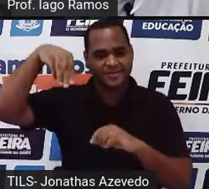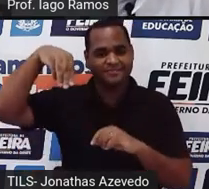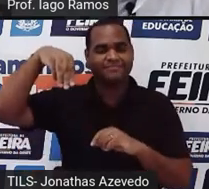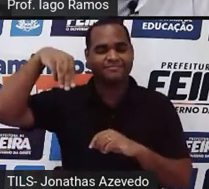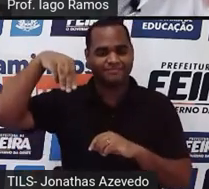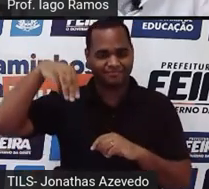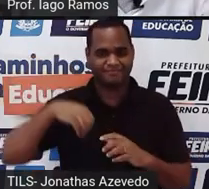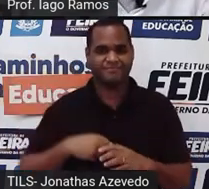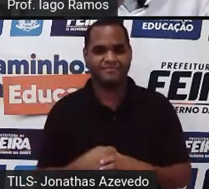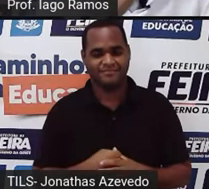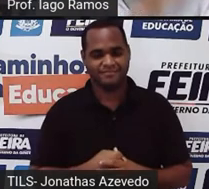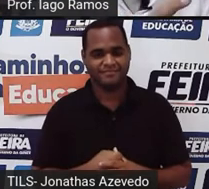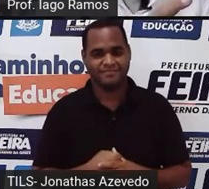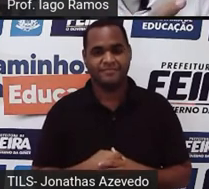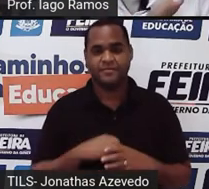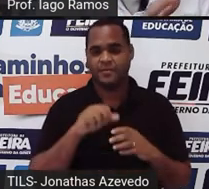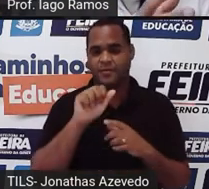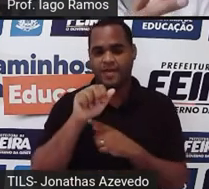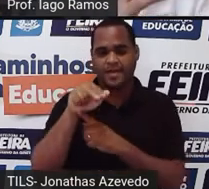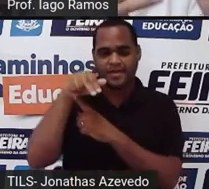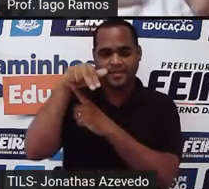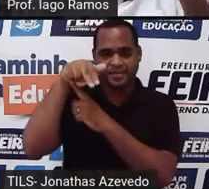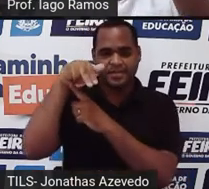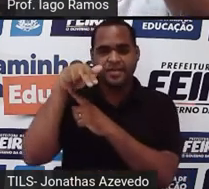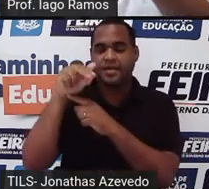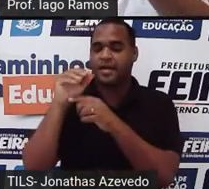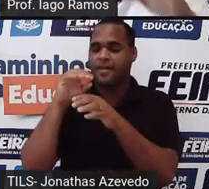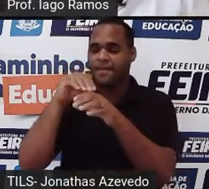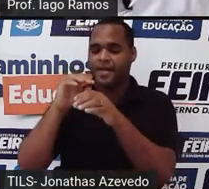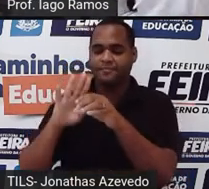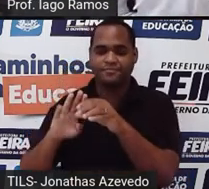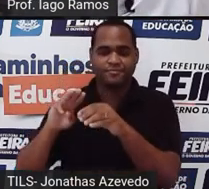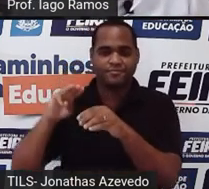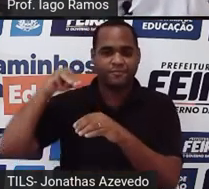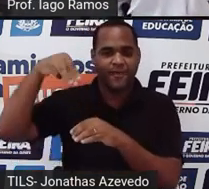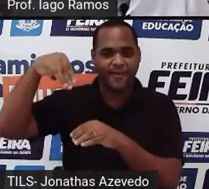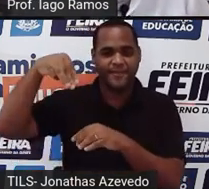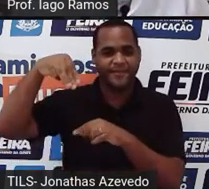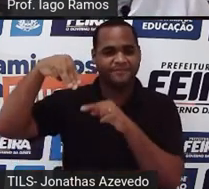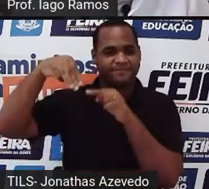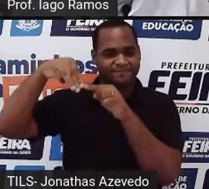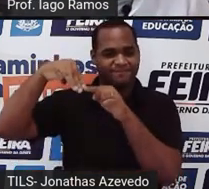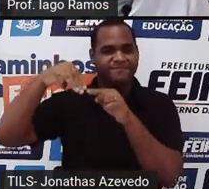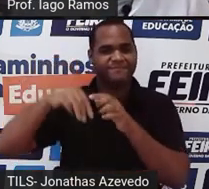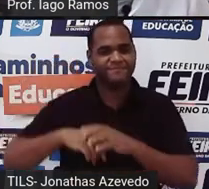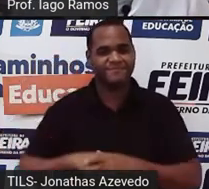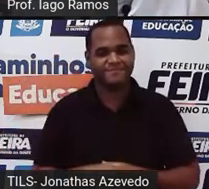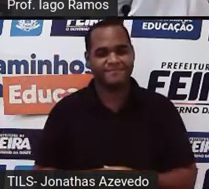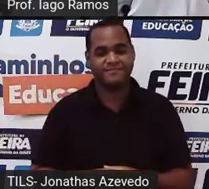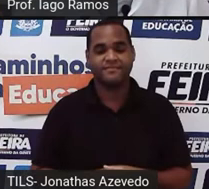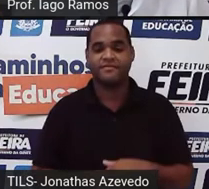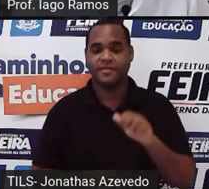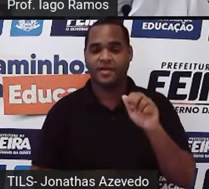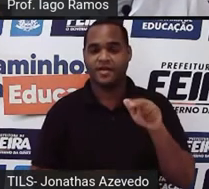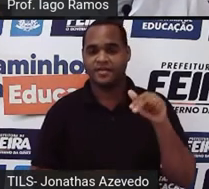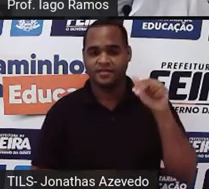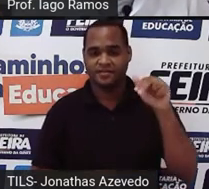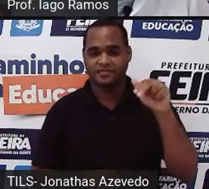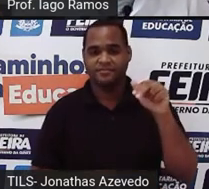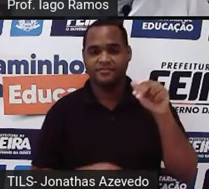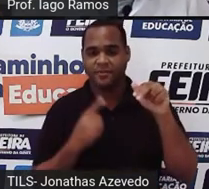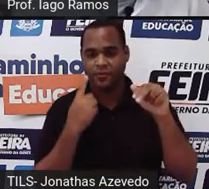tá? Uma potência elevada a outra potência, ó. A elevado a n é